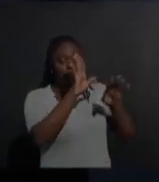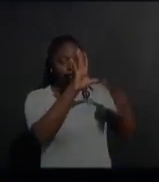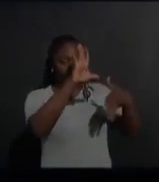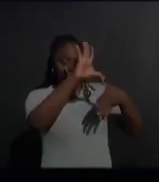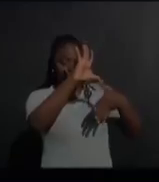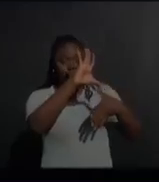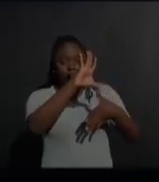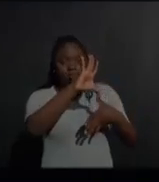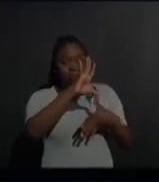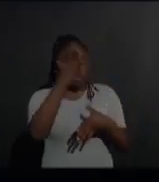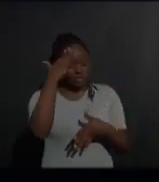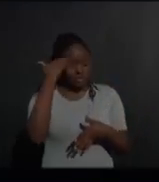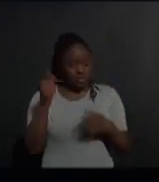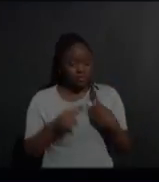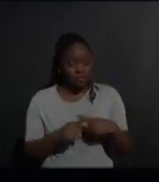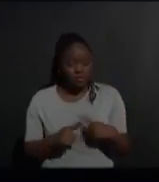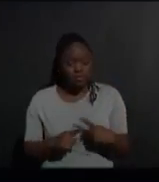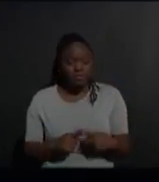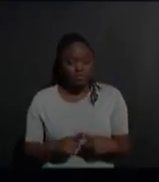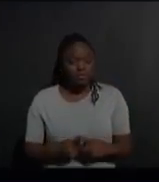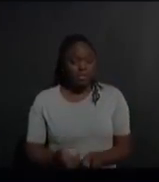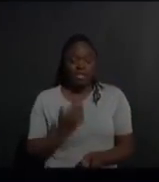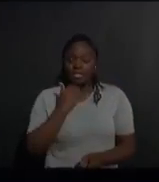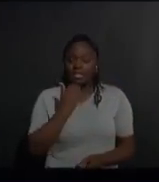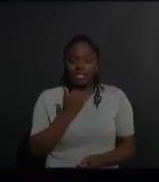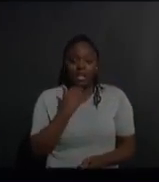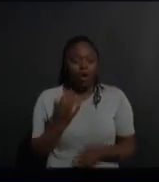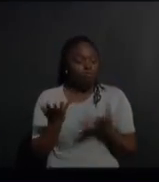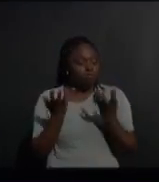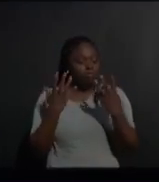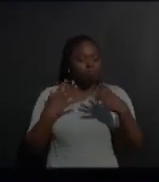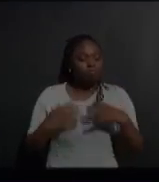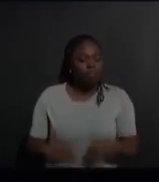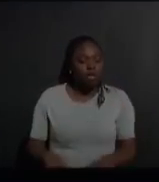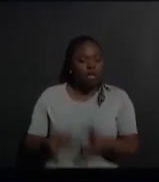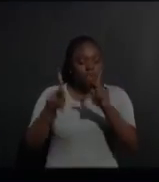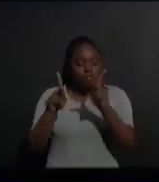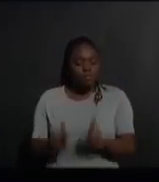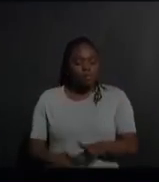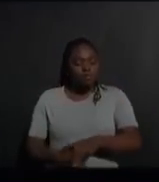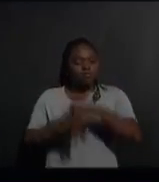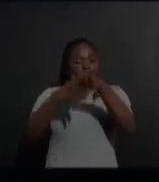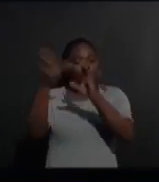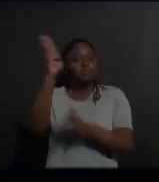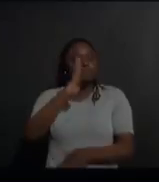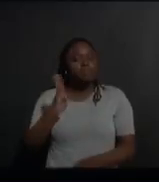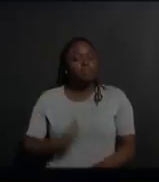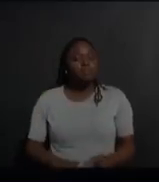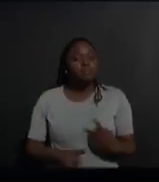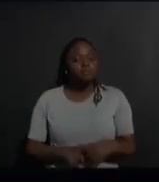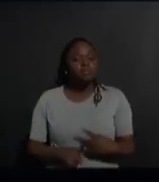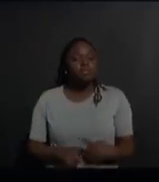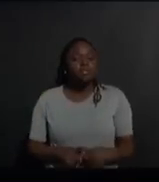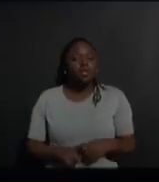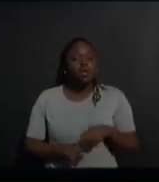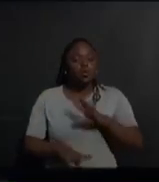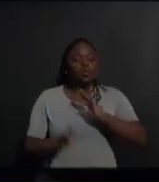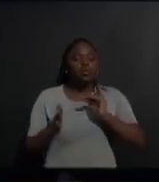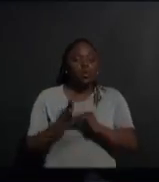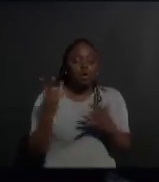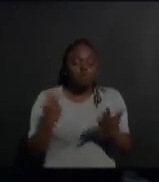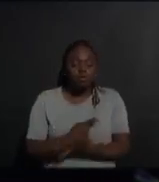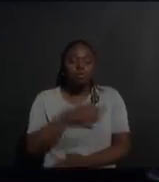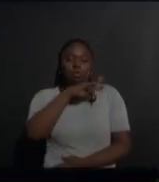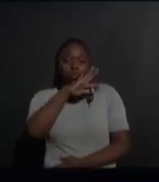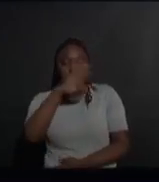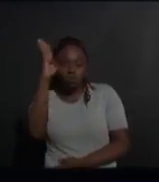por que é que eles falam isso? Porque eles não querem reconhecer nenhuma liderança brasileira como válida. Porque eles estão feridos com todo mundo aqui no Brasil,